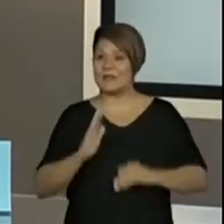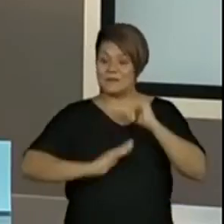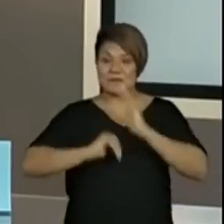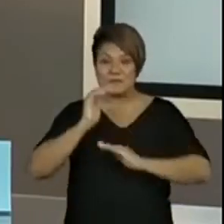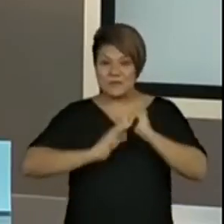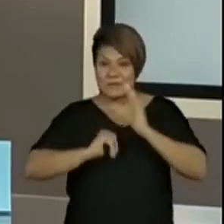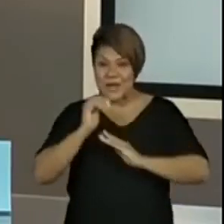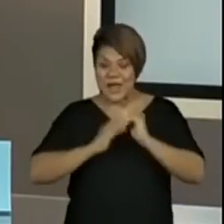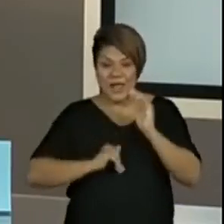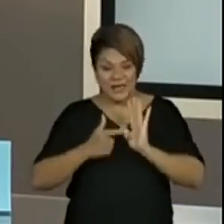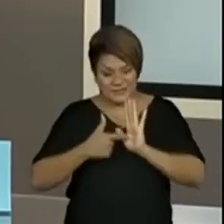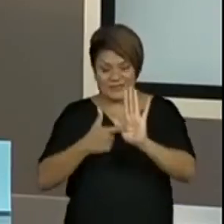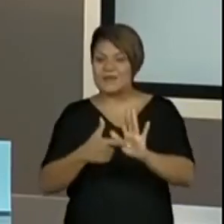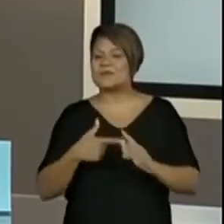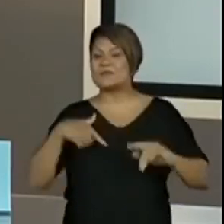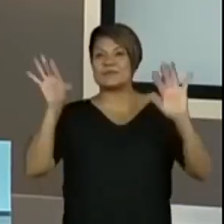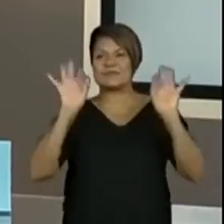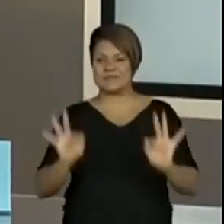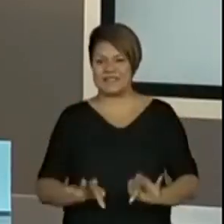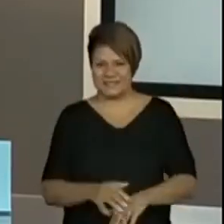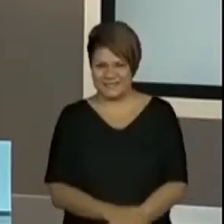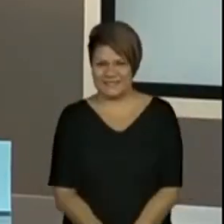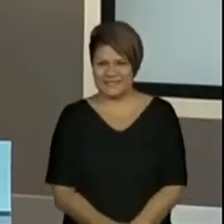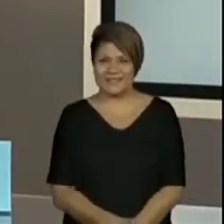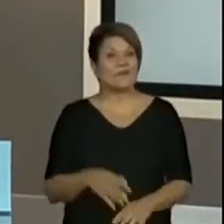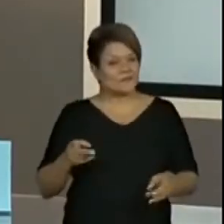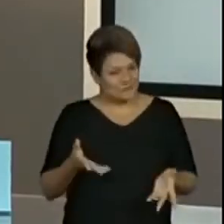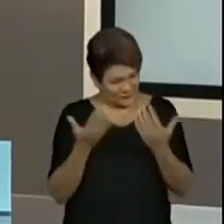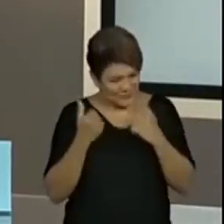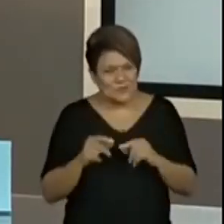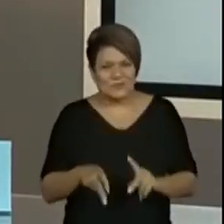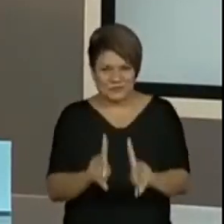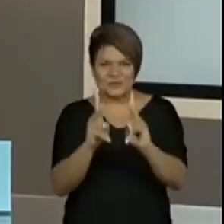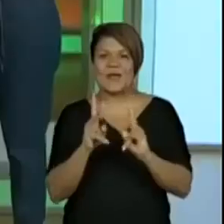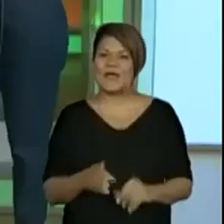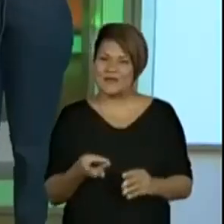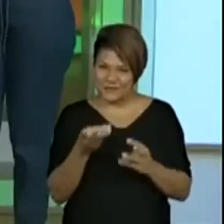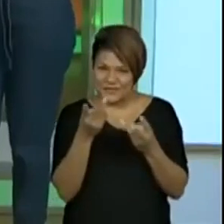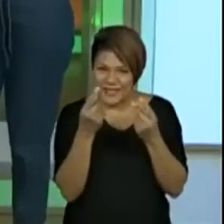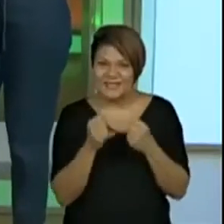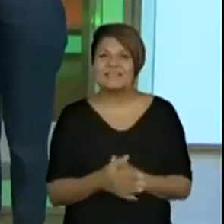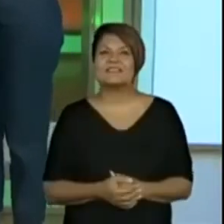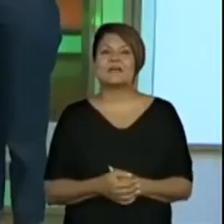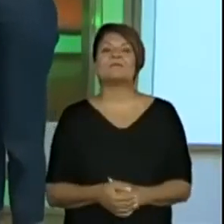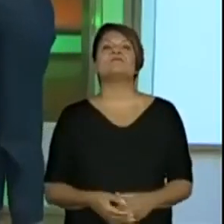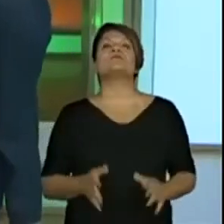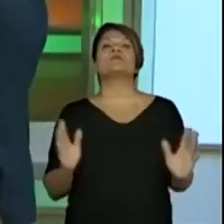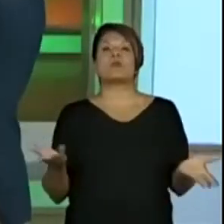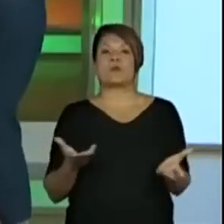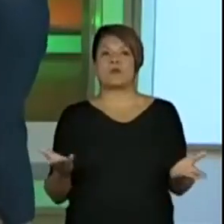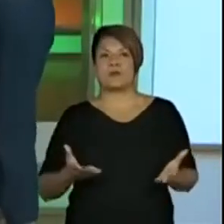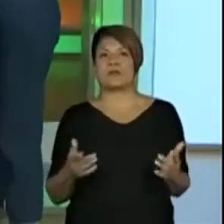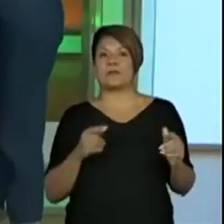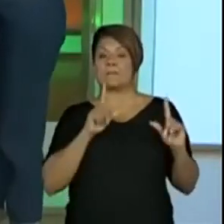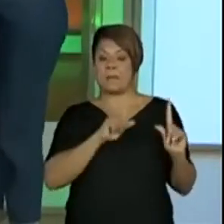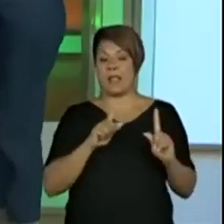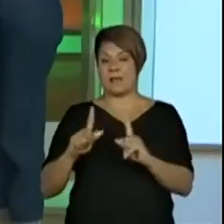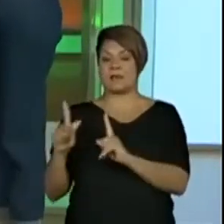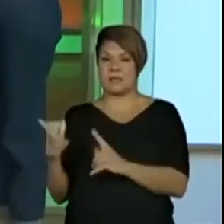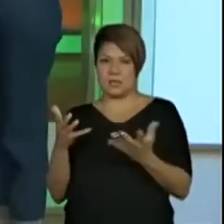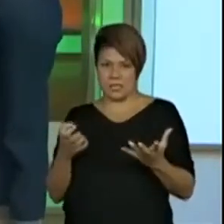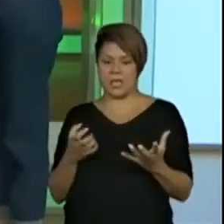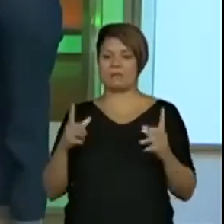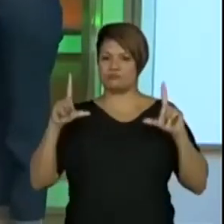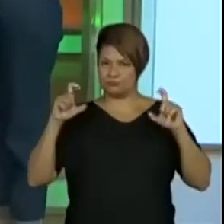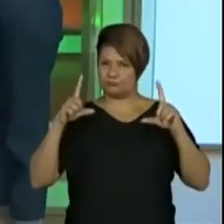prática e isso me deixa muito feliz. Vamos lá? Continuar a contagem. Então, nossa plaquinha, para quem quer registrar,